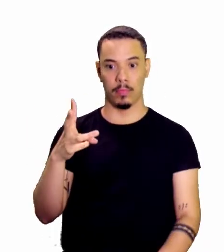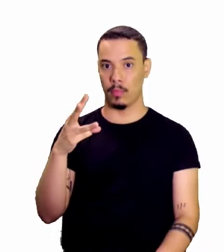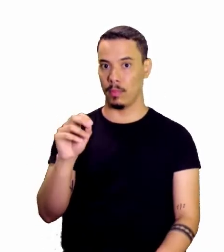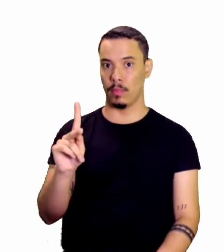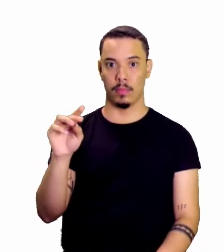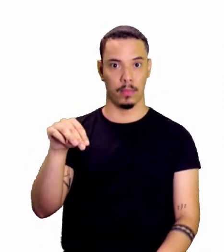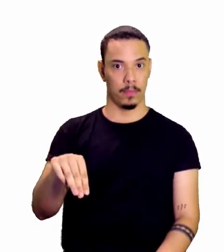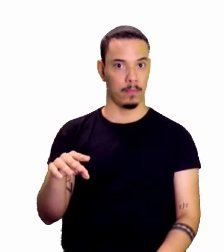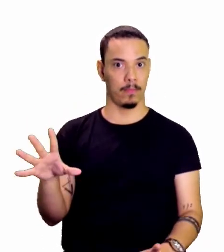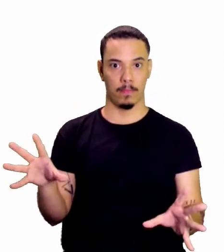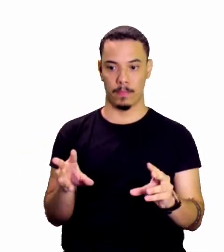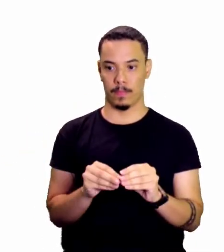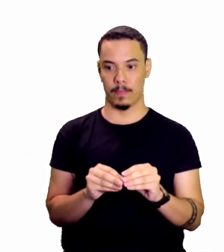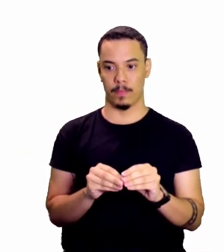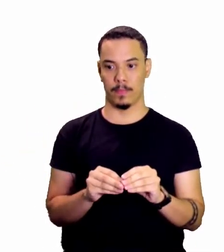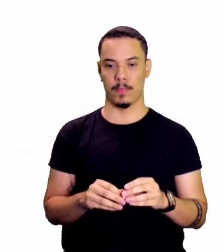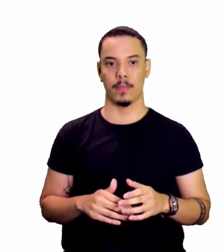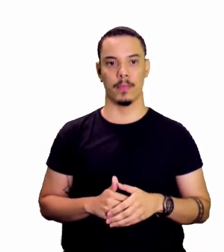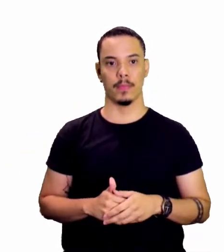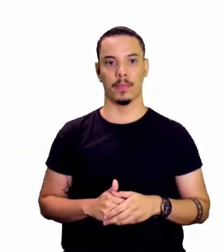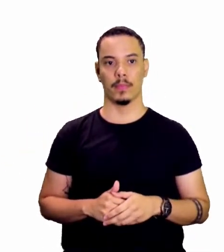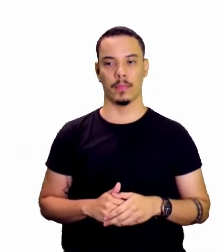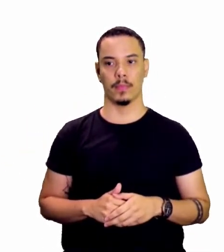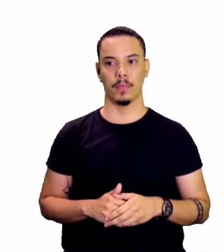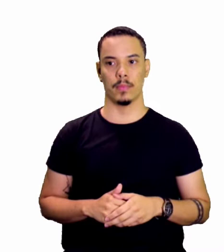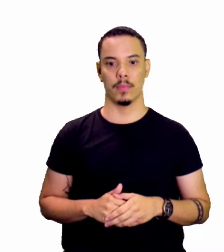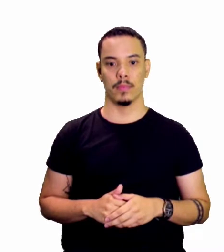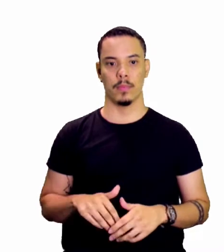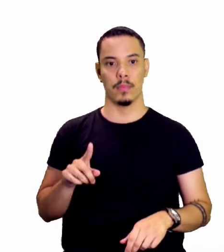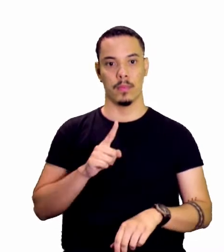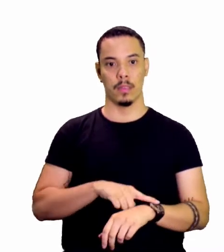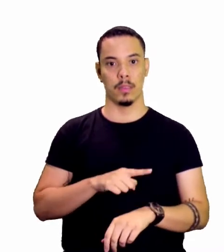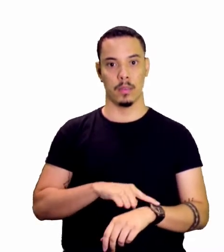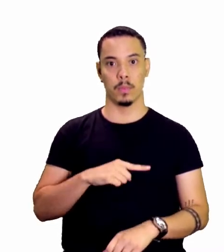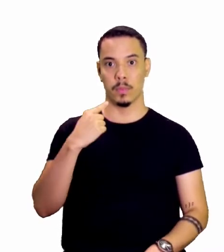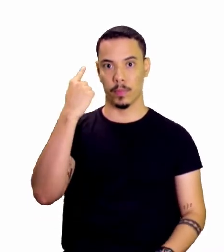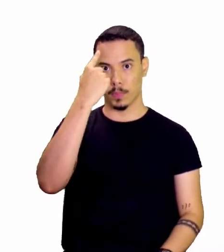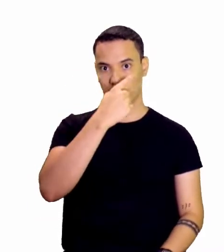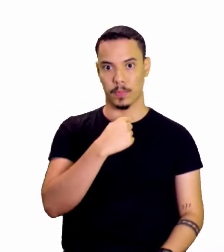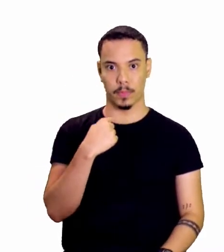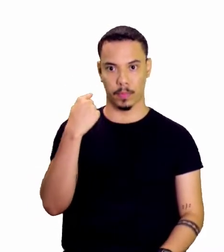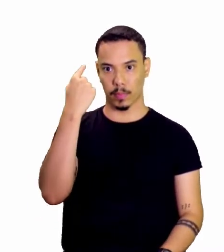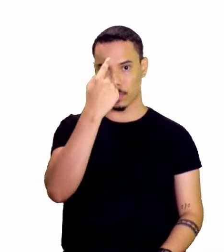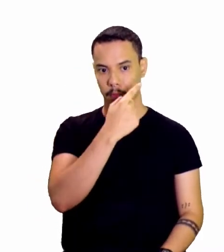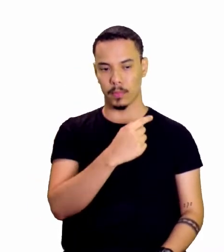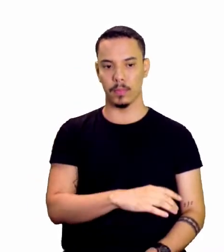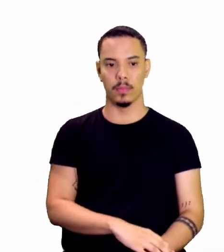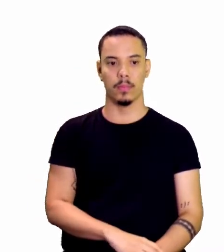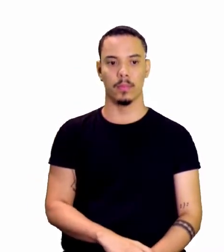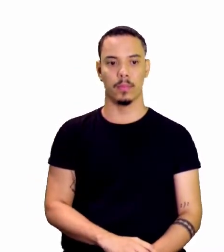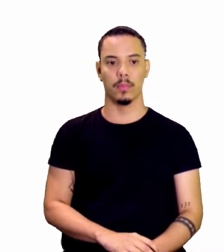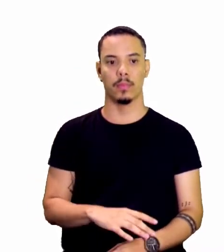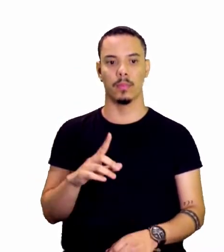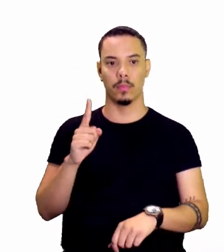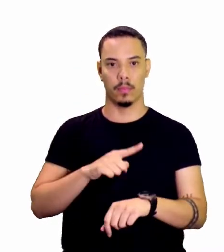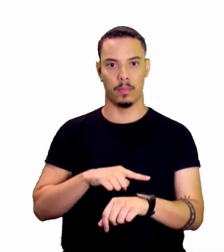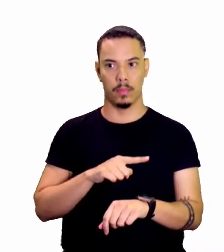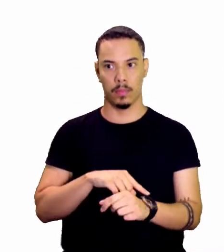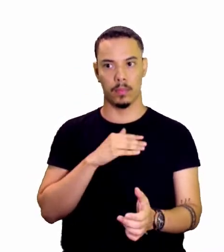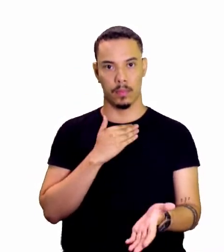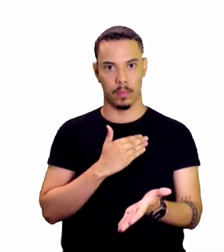de exatamente agora o tempo de uma hora né Uma hora Ah tá aqui ao tempo Inicial